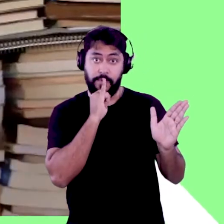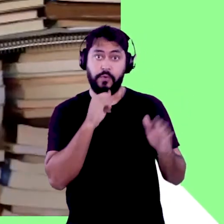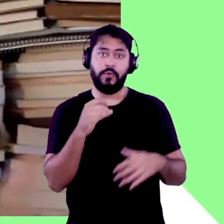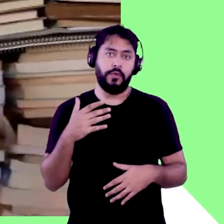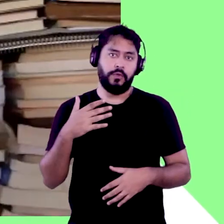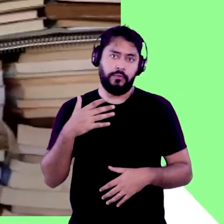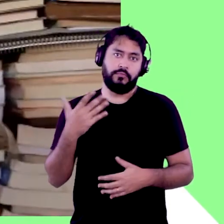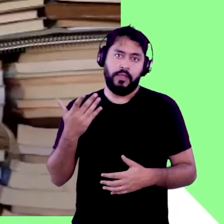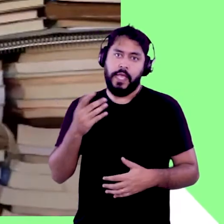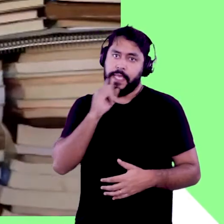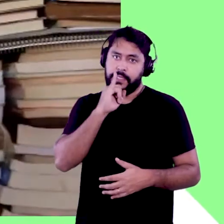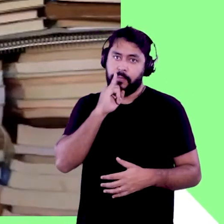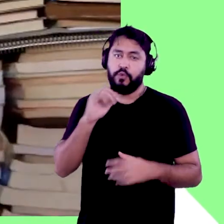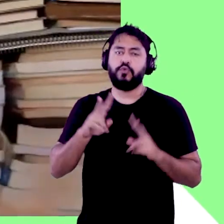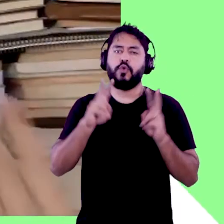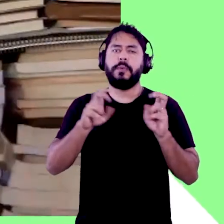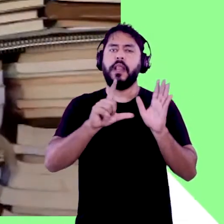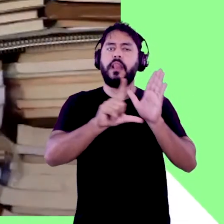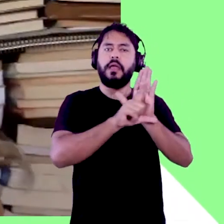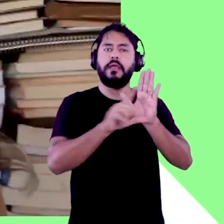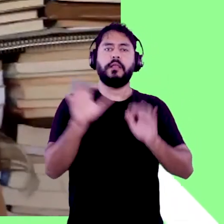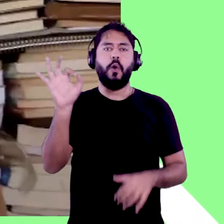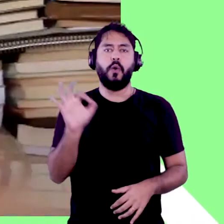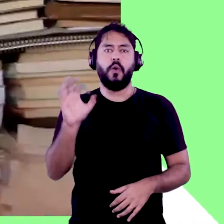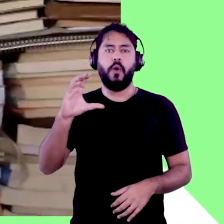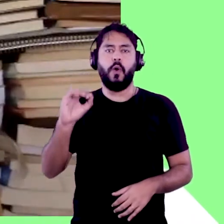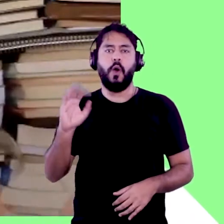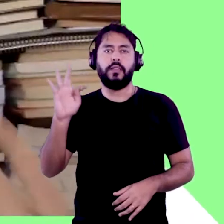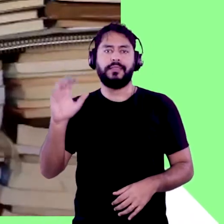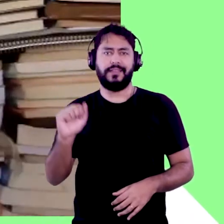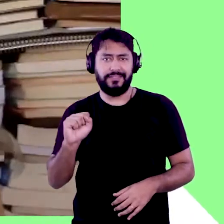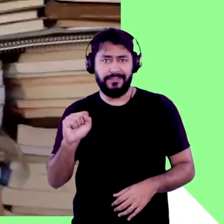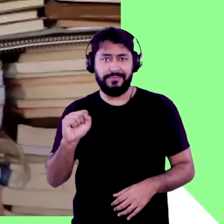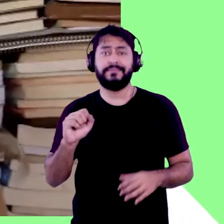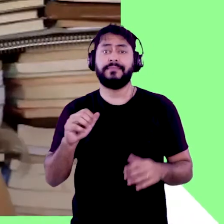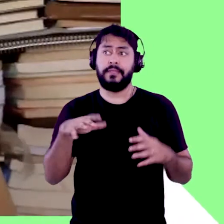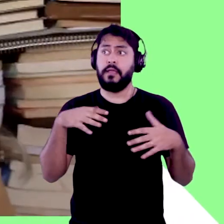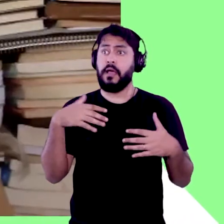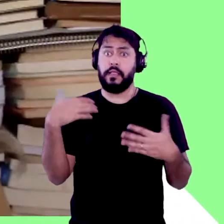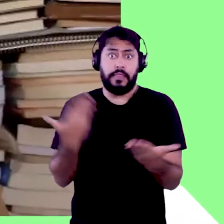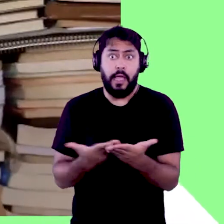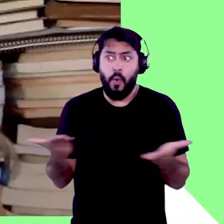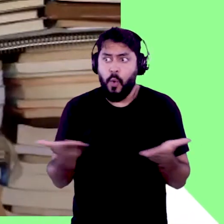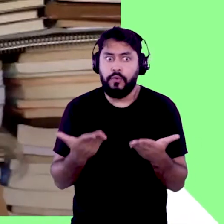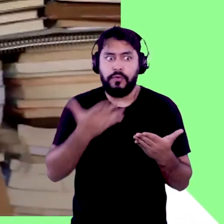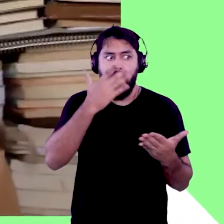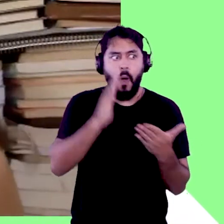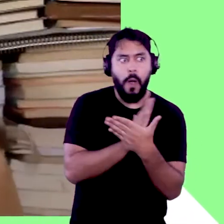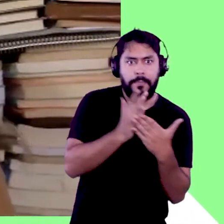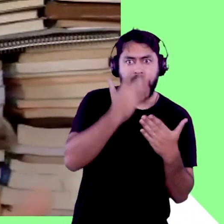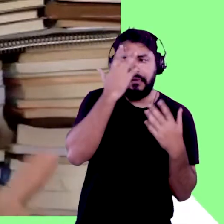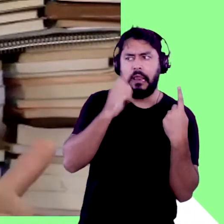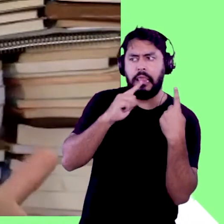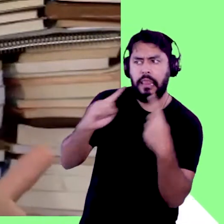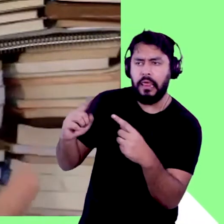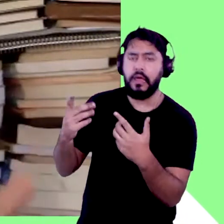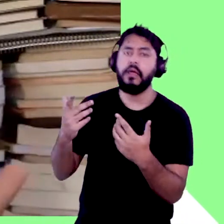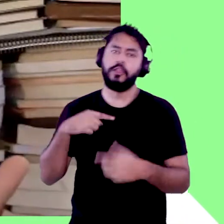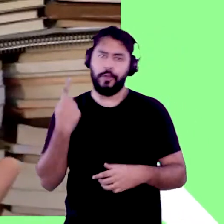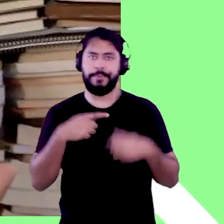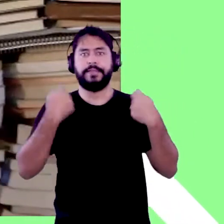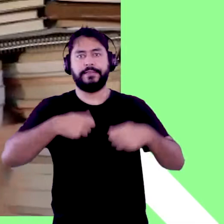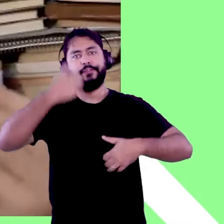fala, que é a lei de cotas, né? Que é super questionável. Até hoje a gente tem que discutir a importância de lei de cotas. Ela